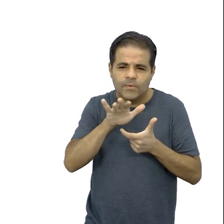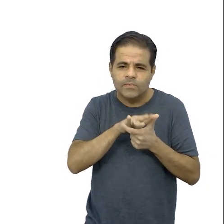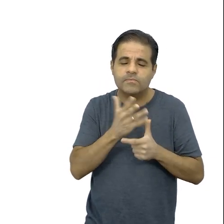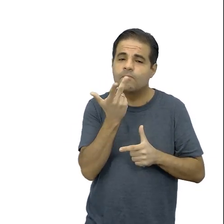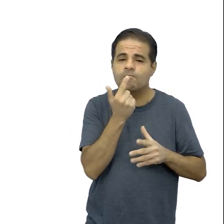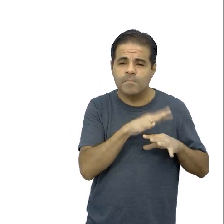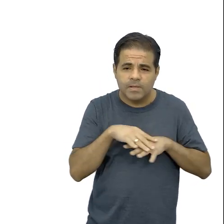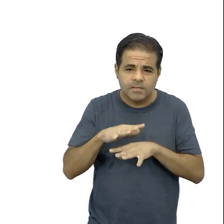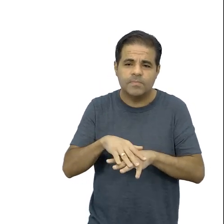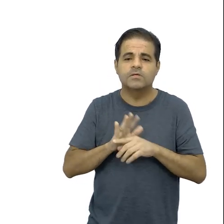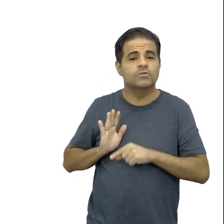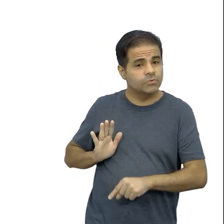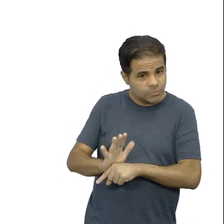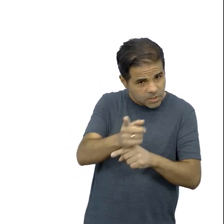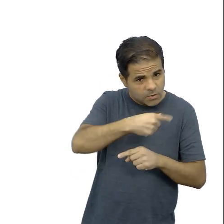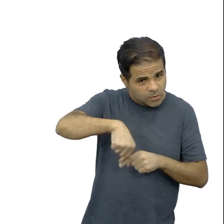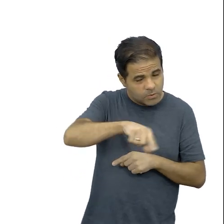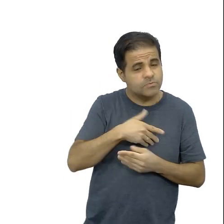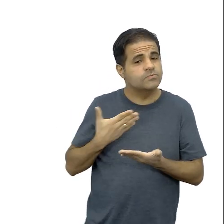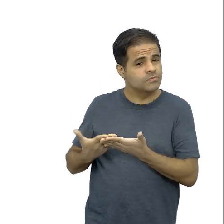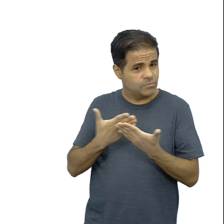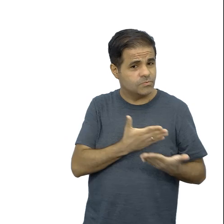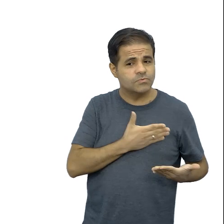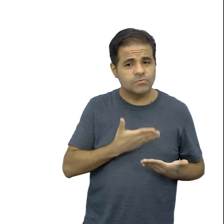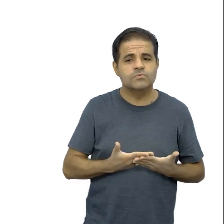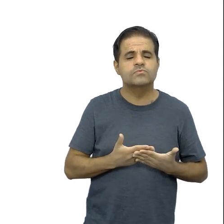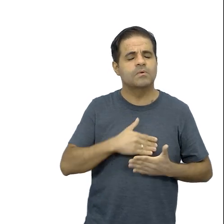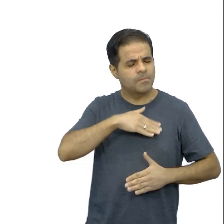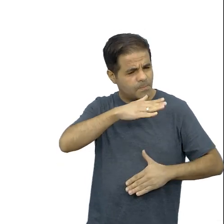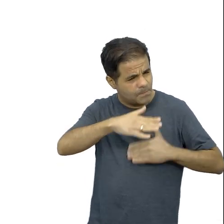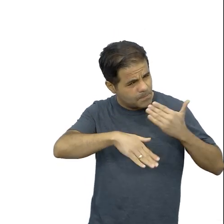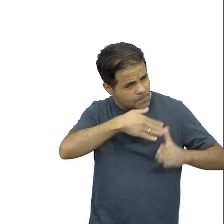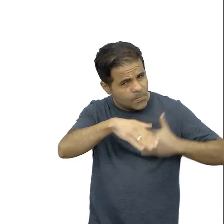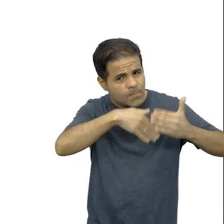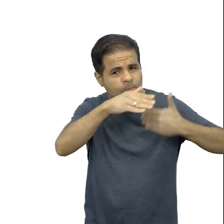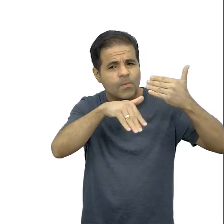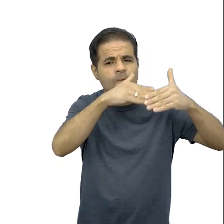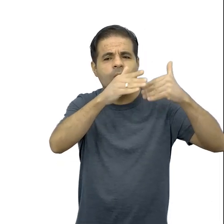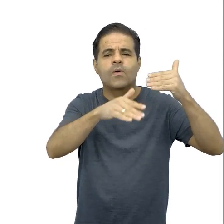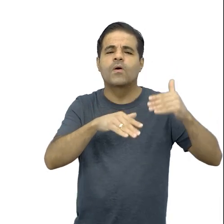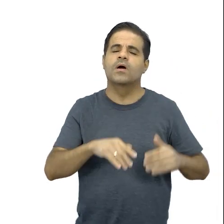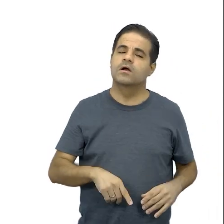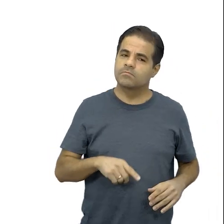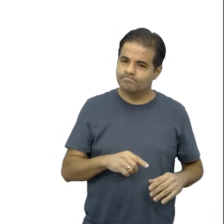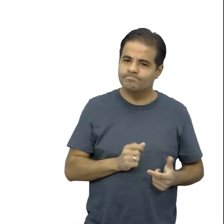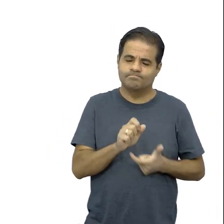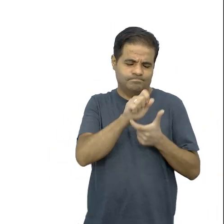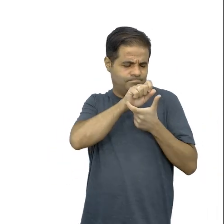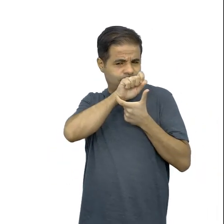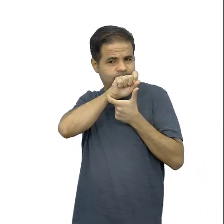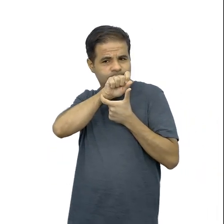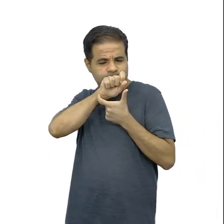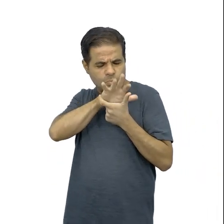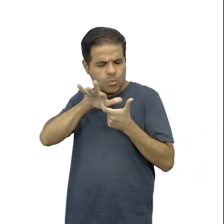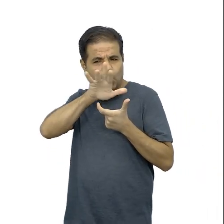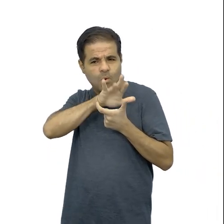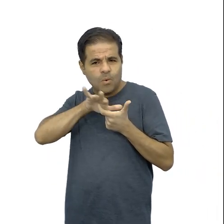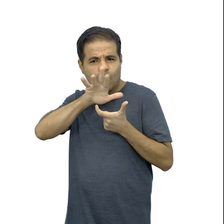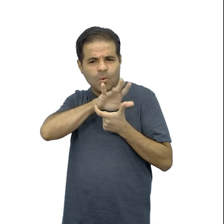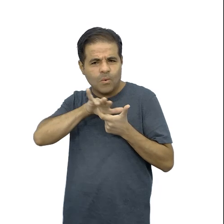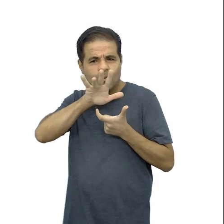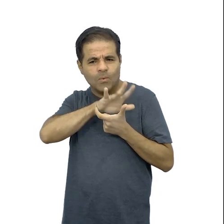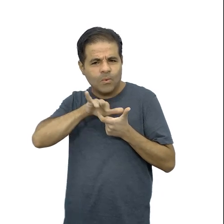ajudar os nossos estudantes a desenvolverem, o letramento matemático, aquilo que